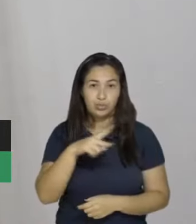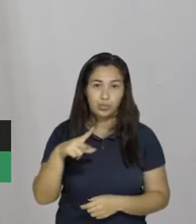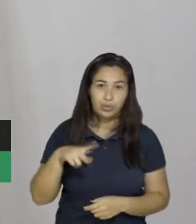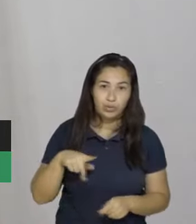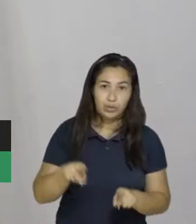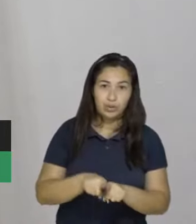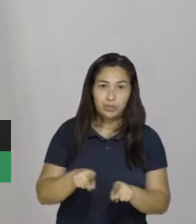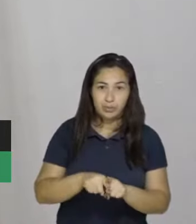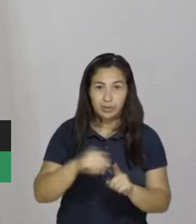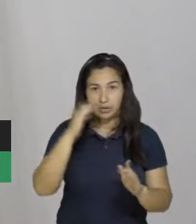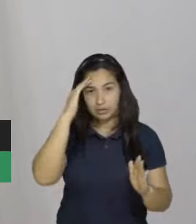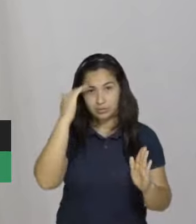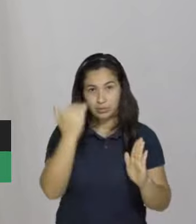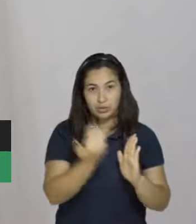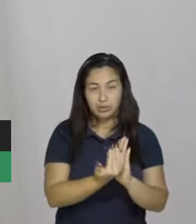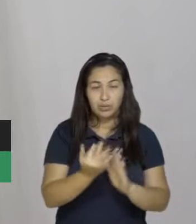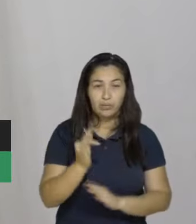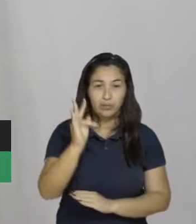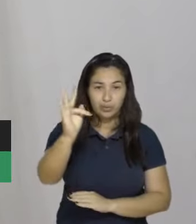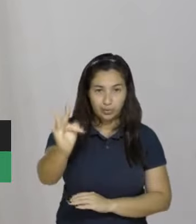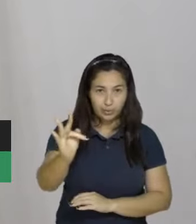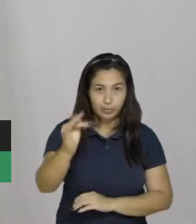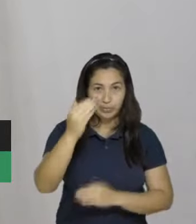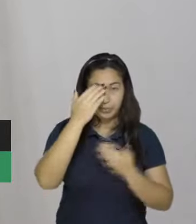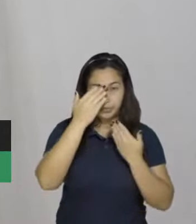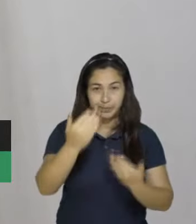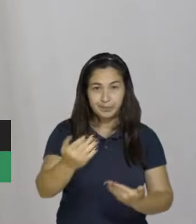compromisso com o futuro. Obrigado, senhor presidente.